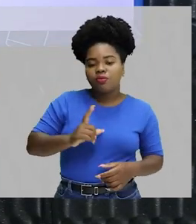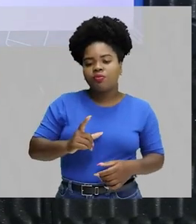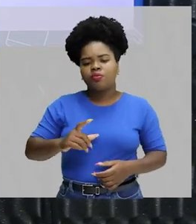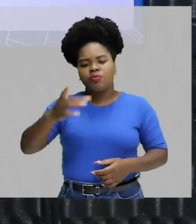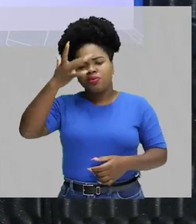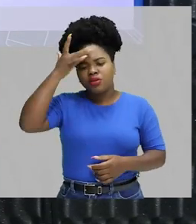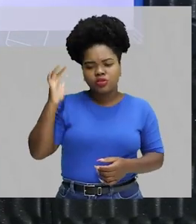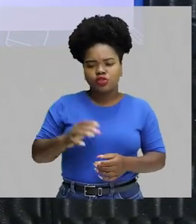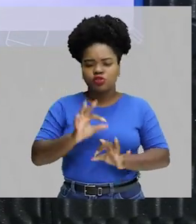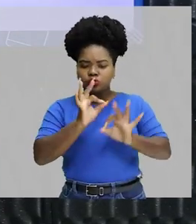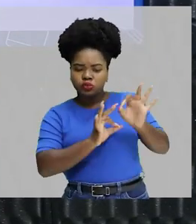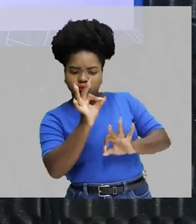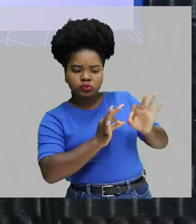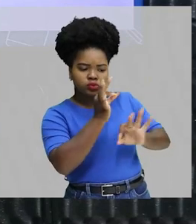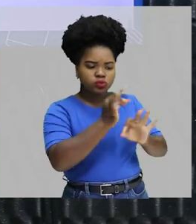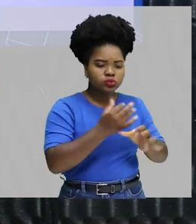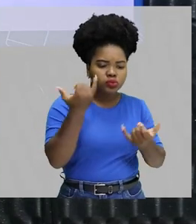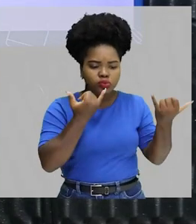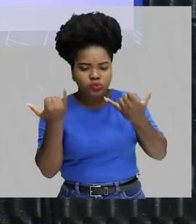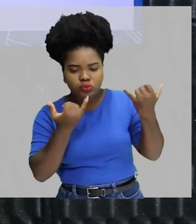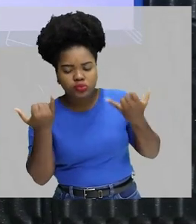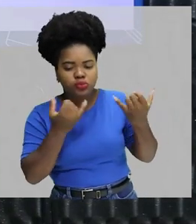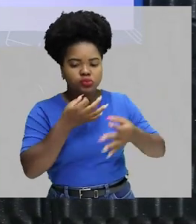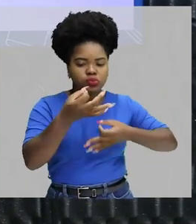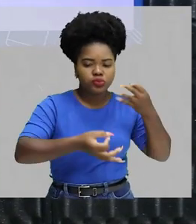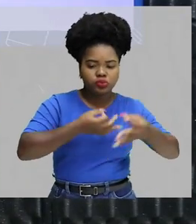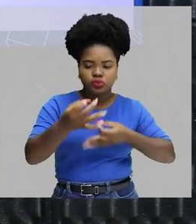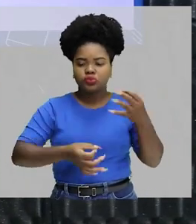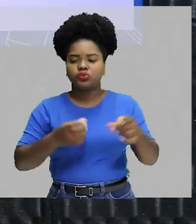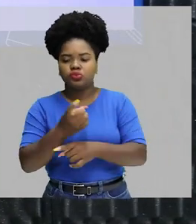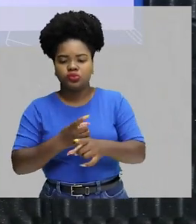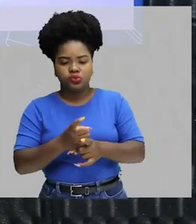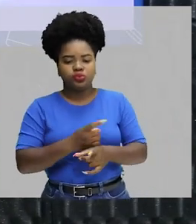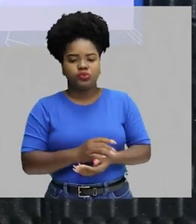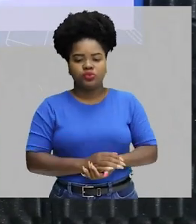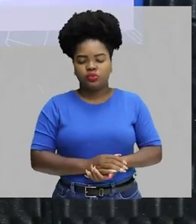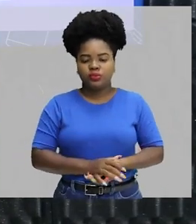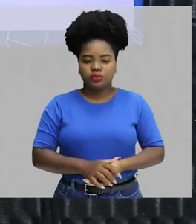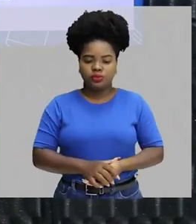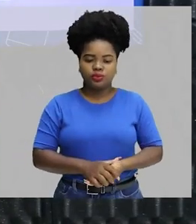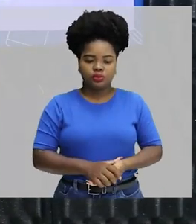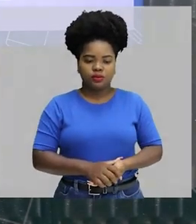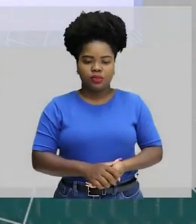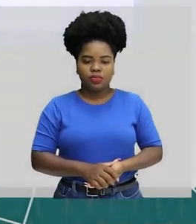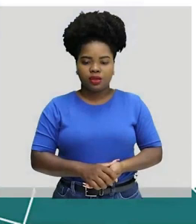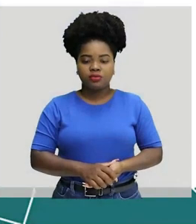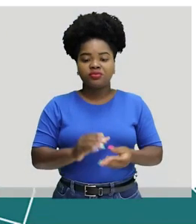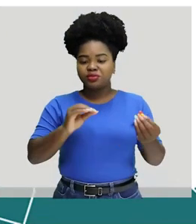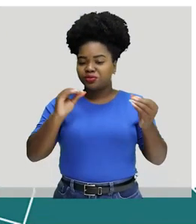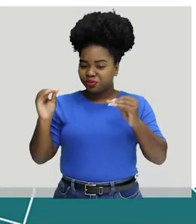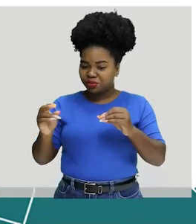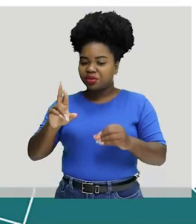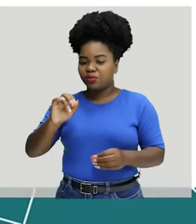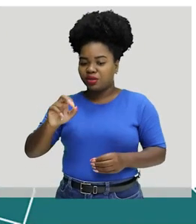opinião mecânica no outro com o compartilhamento de fake de Notícias falsas tomem cuidado com isso eu citei ele no